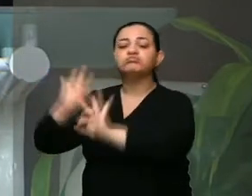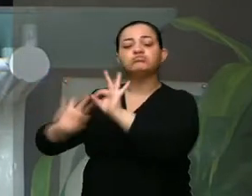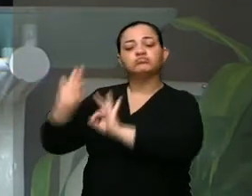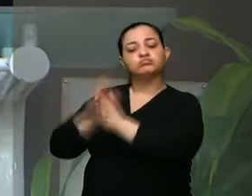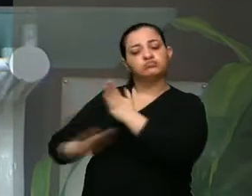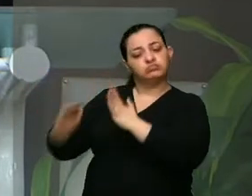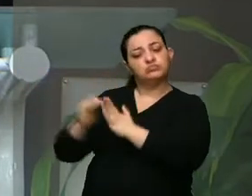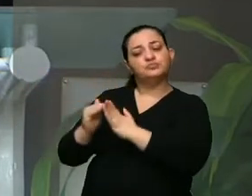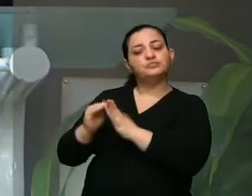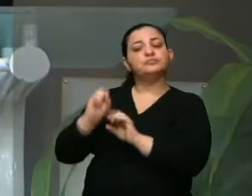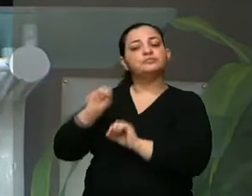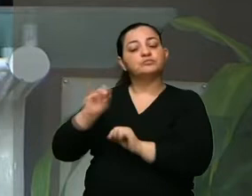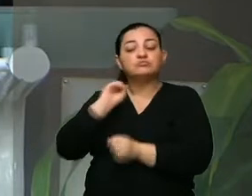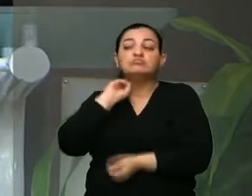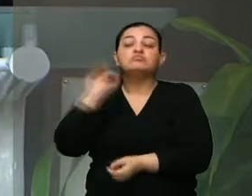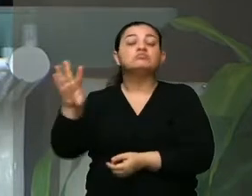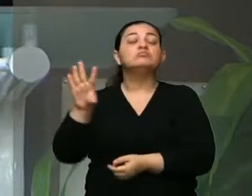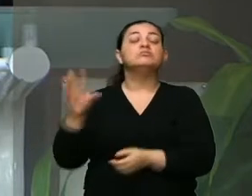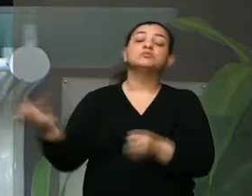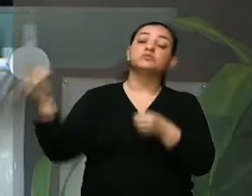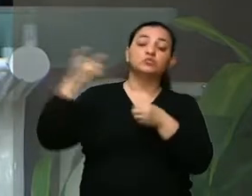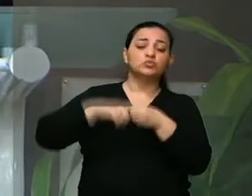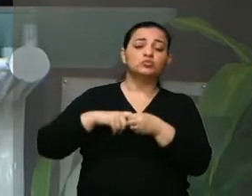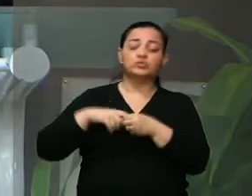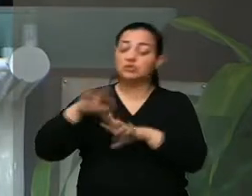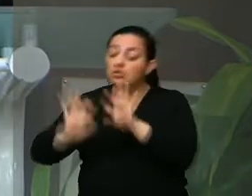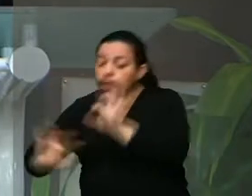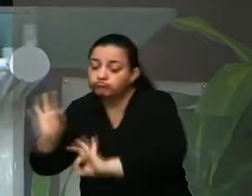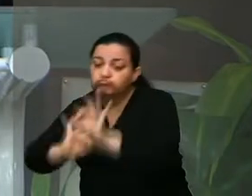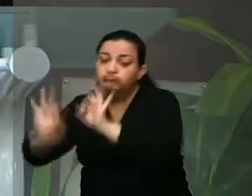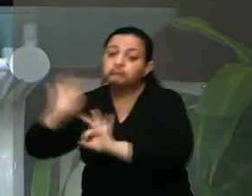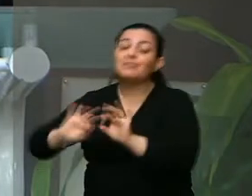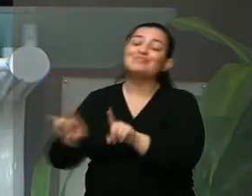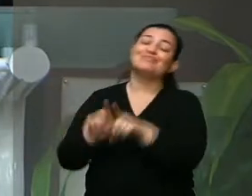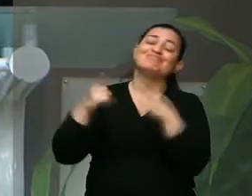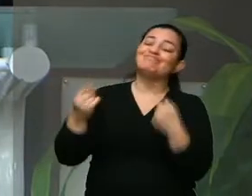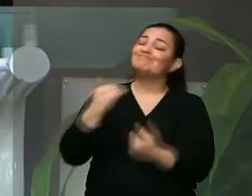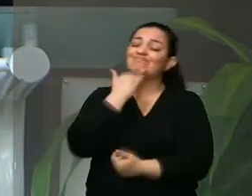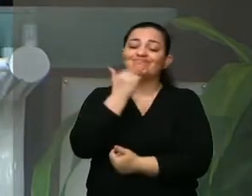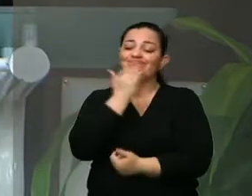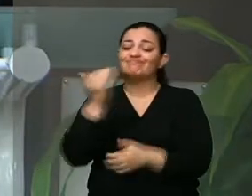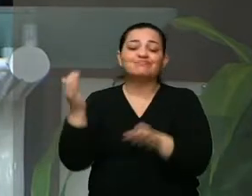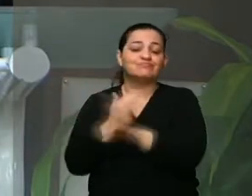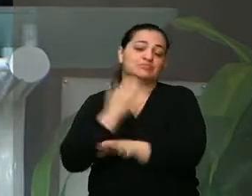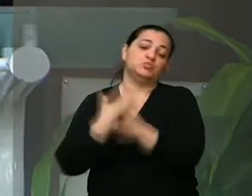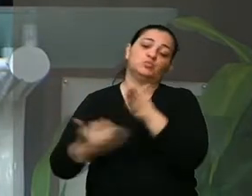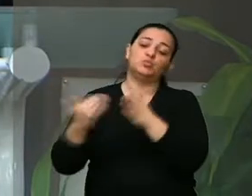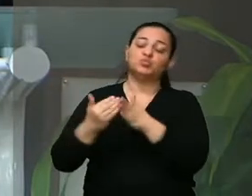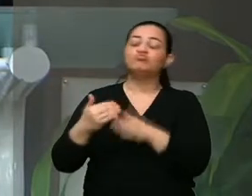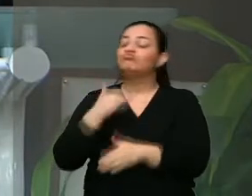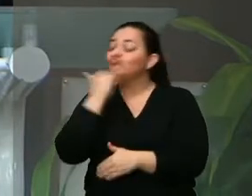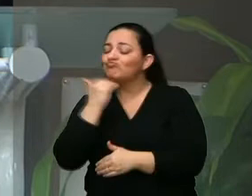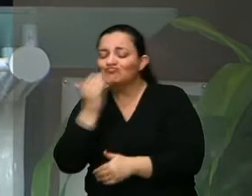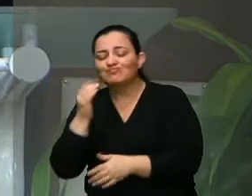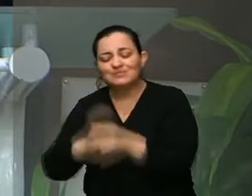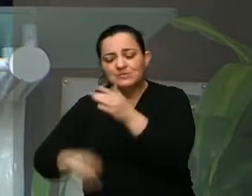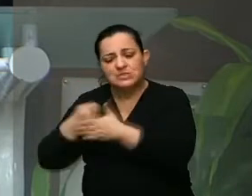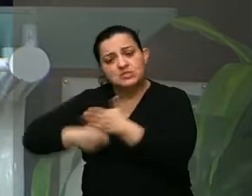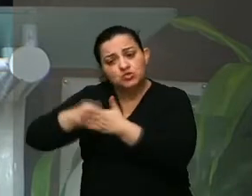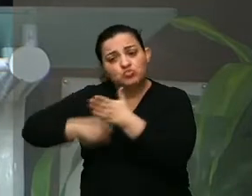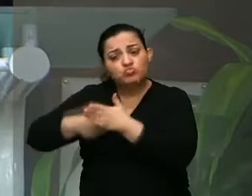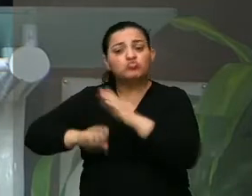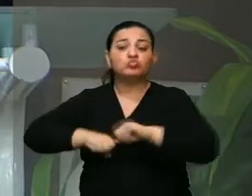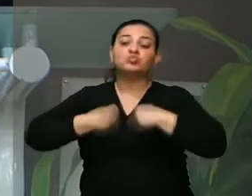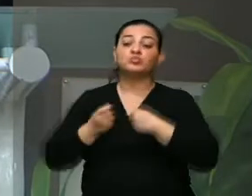você sai e quando volta ele está ali mas não fez porque não conseguiu não deu conta está lutando